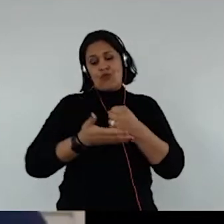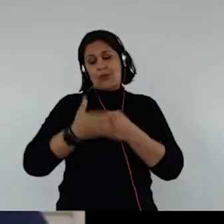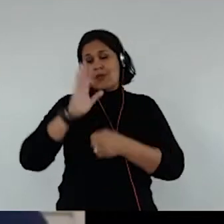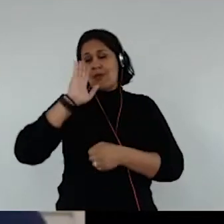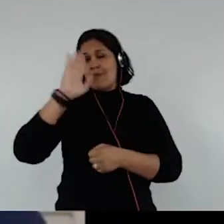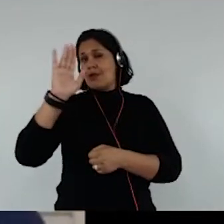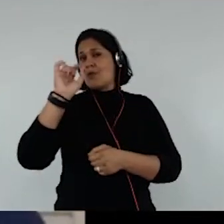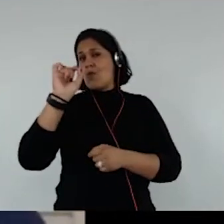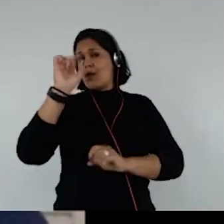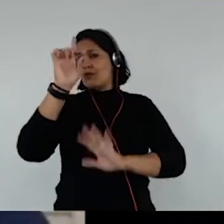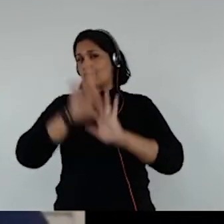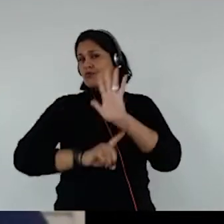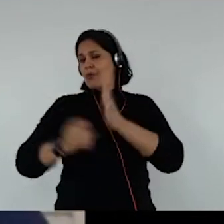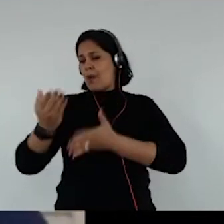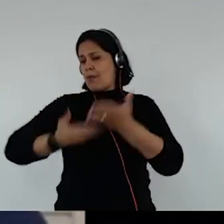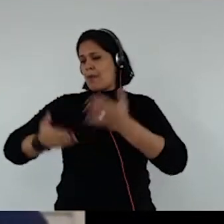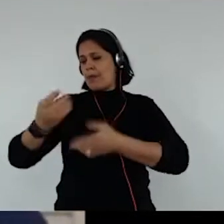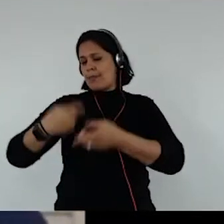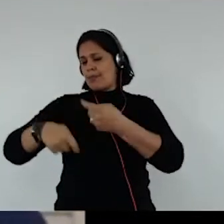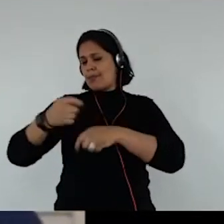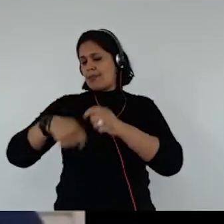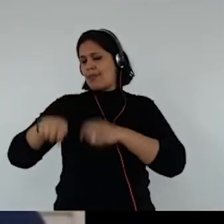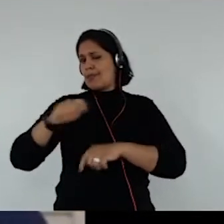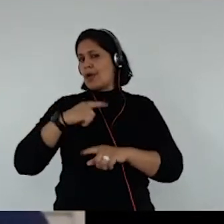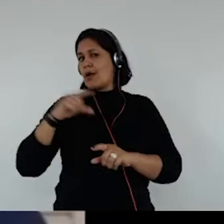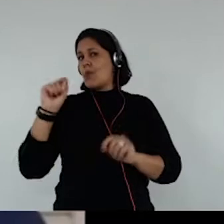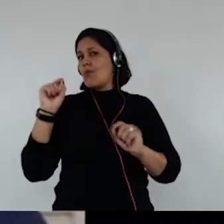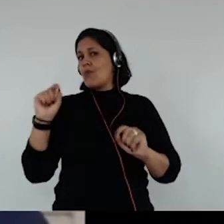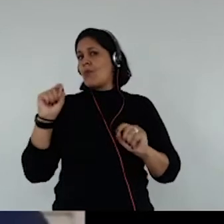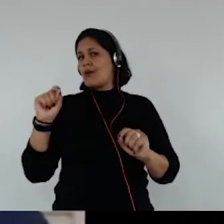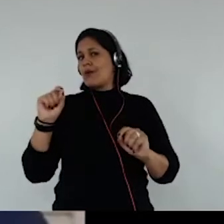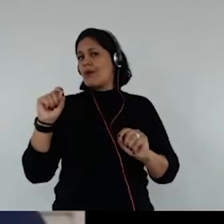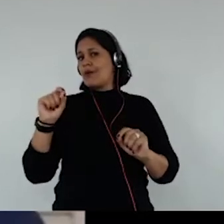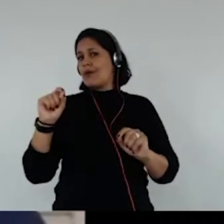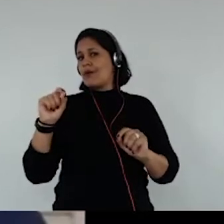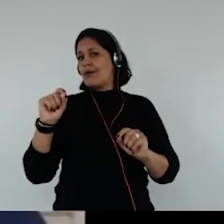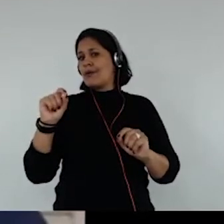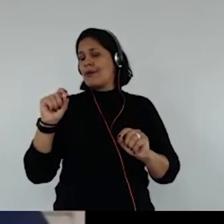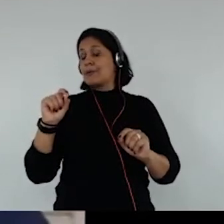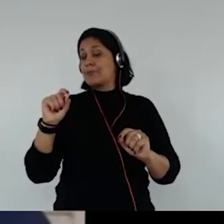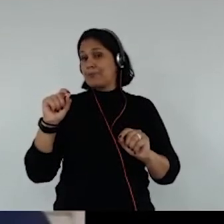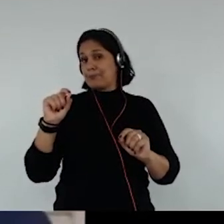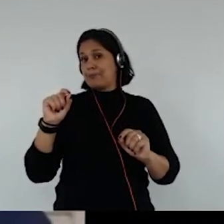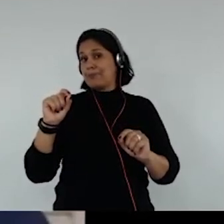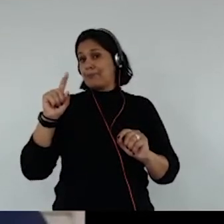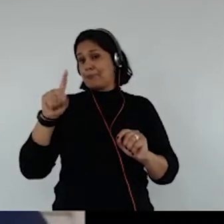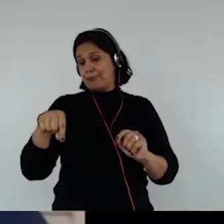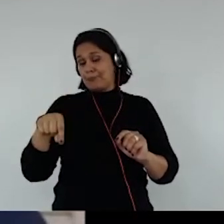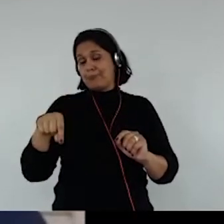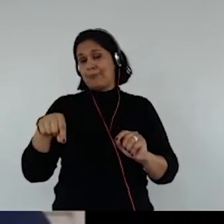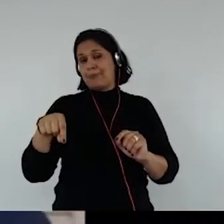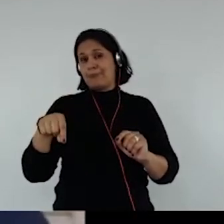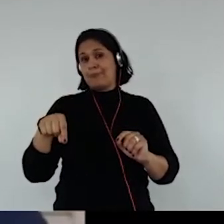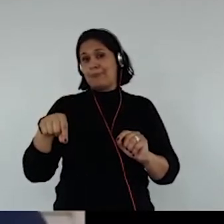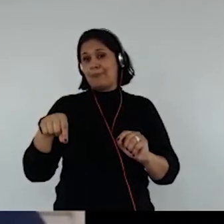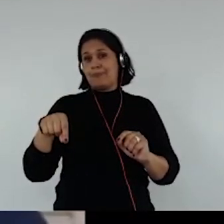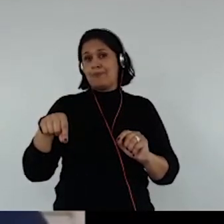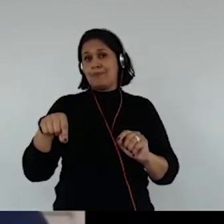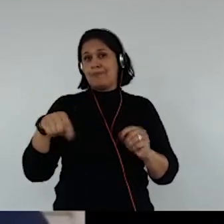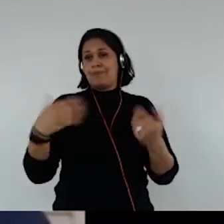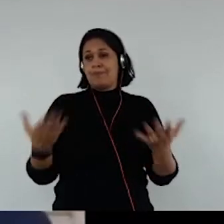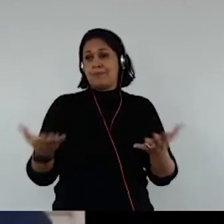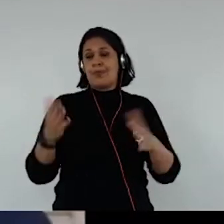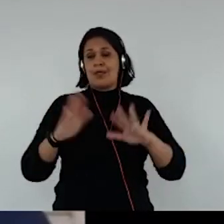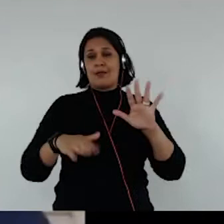direito de renegociar, se existente o tal direito, me parece que não temos como negar, é justamente o